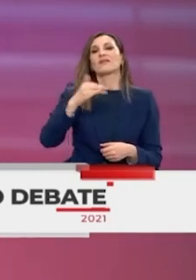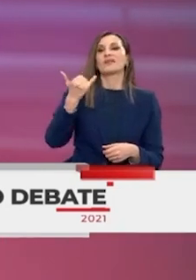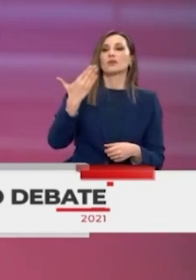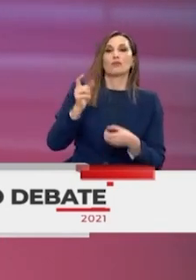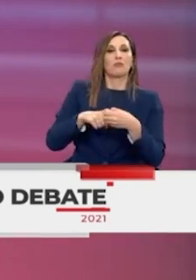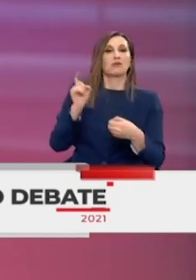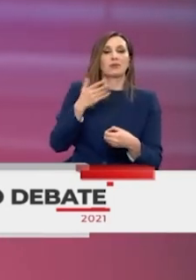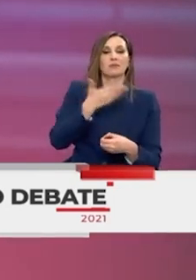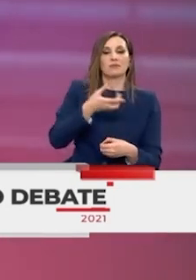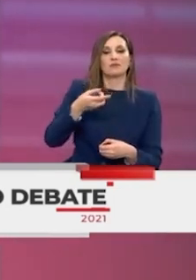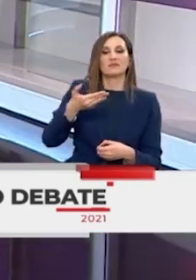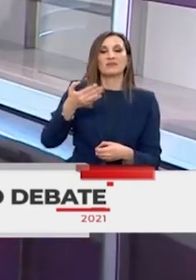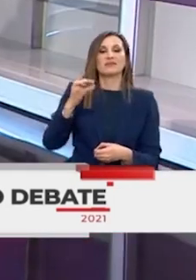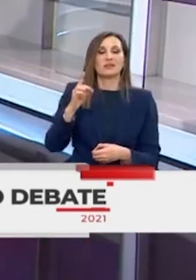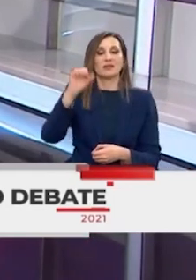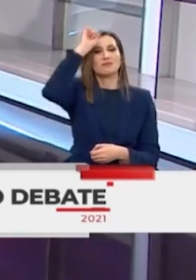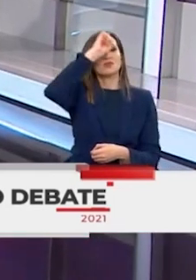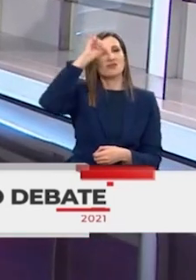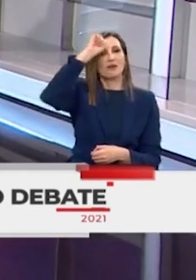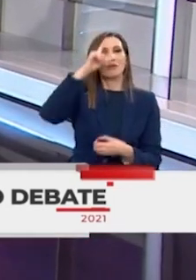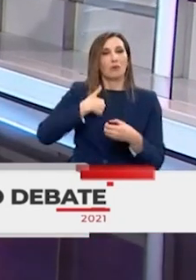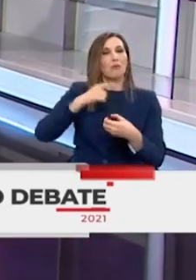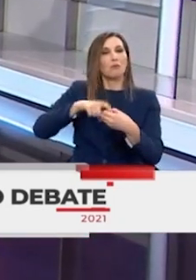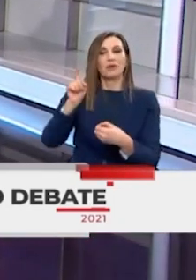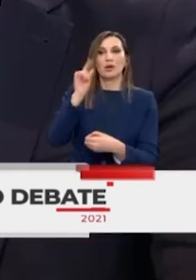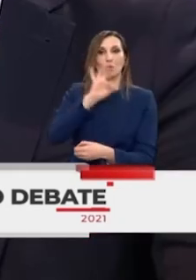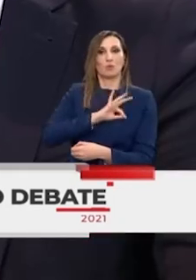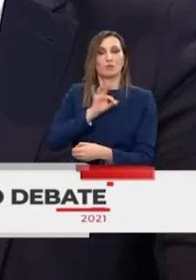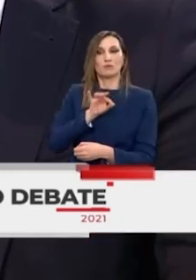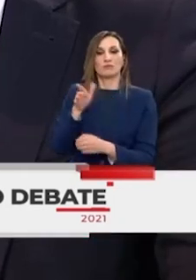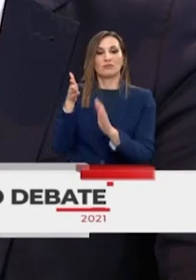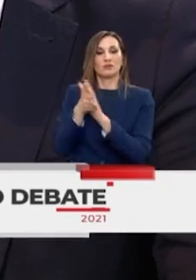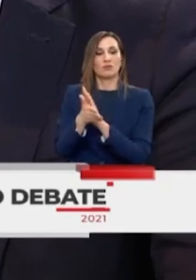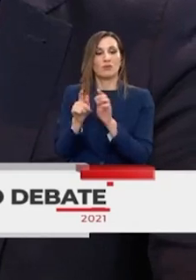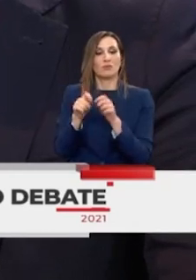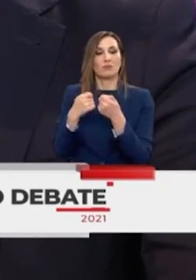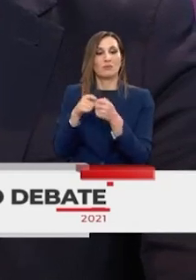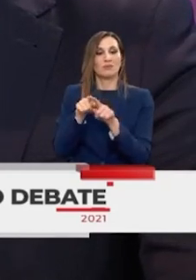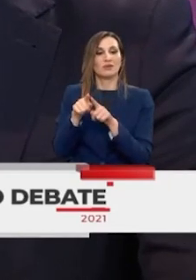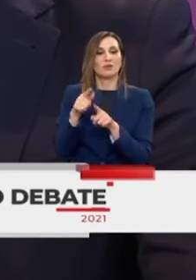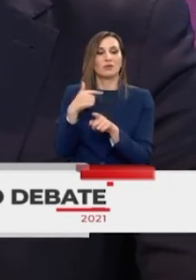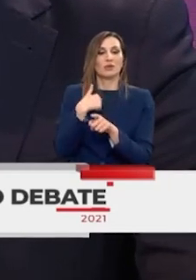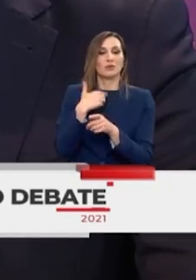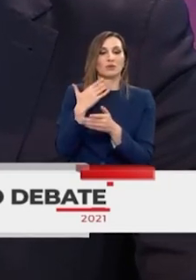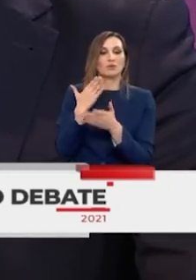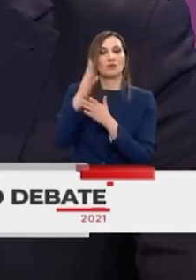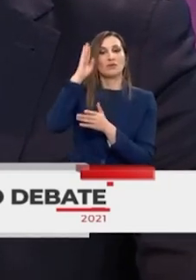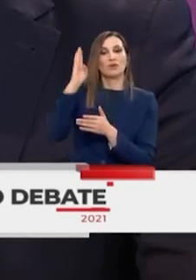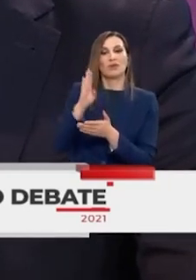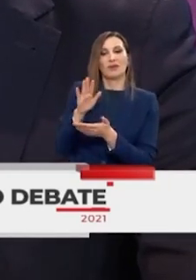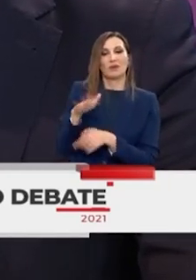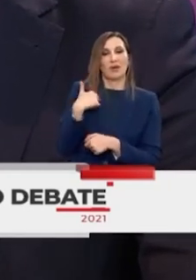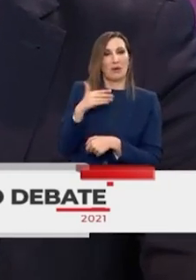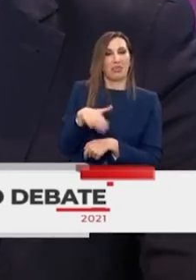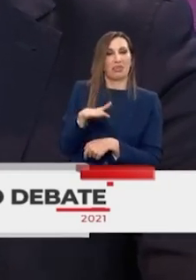em 1976, em janeiro de 76, este senhor entrou no partido de um... Eu fui só um soldado raso do